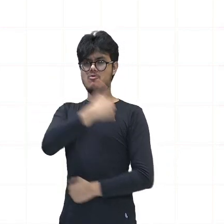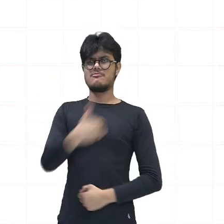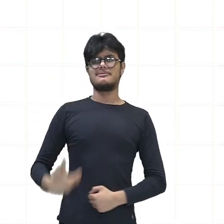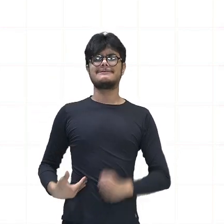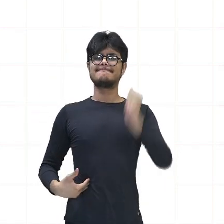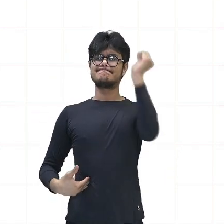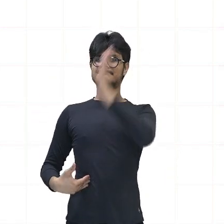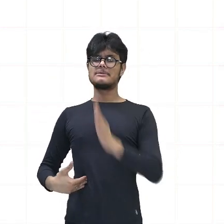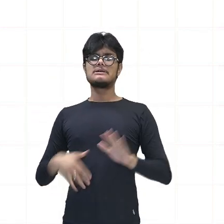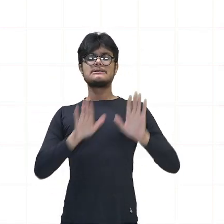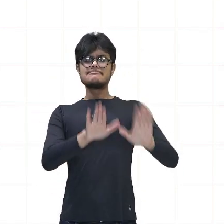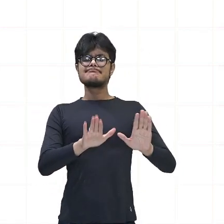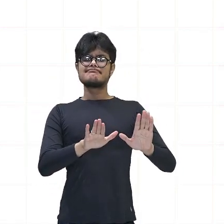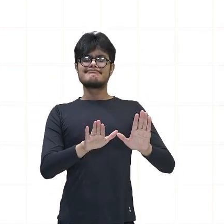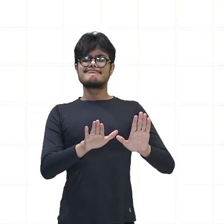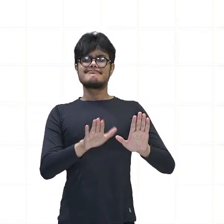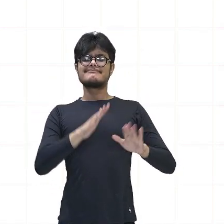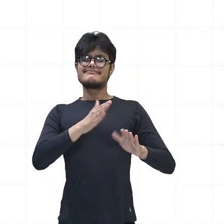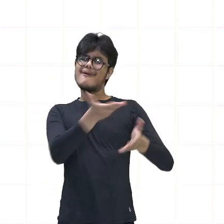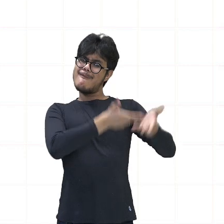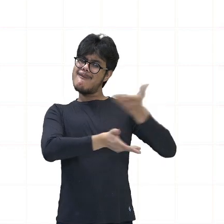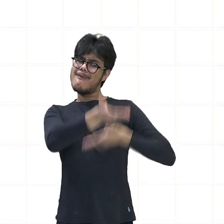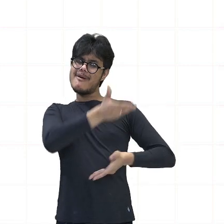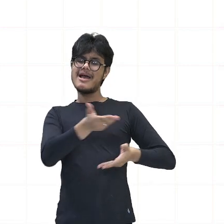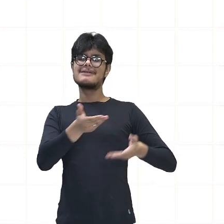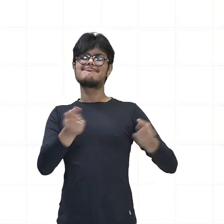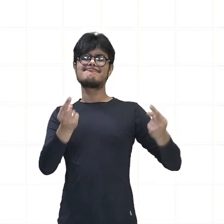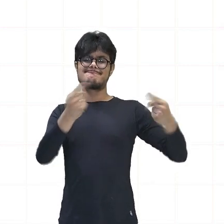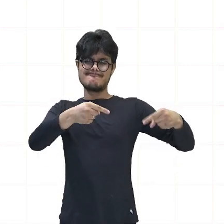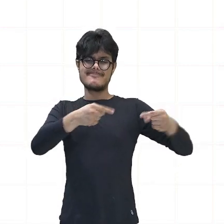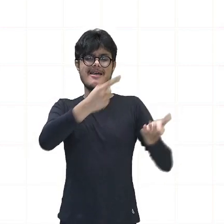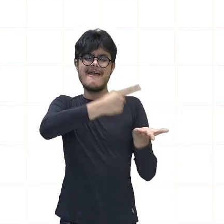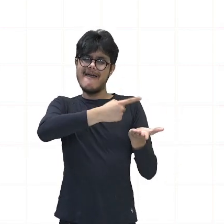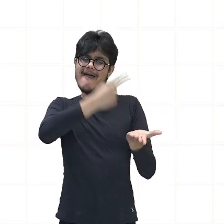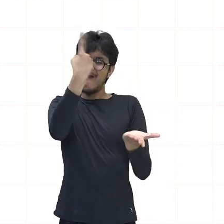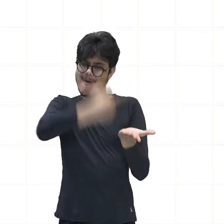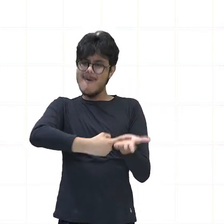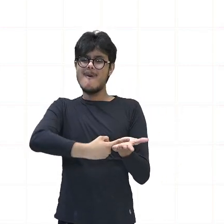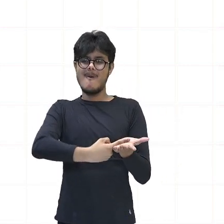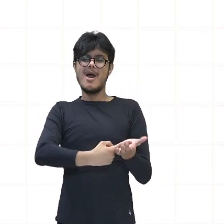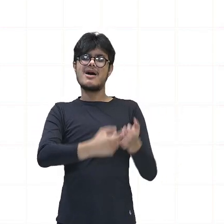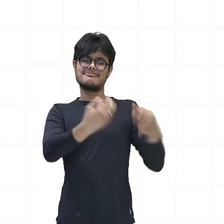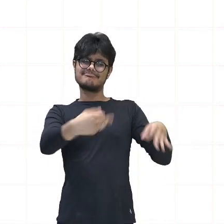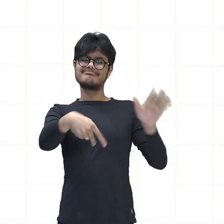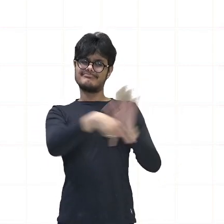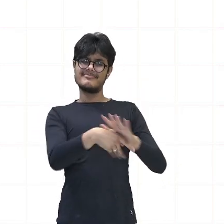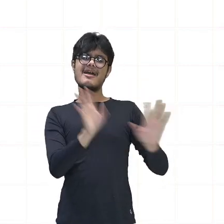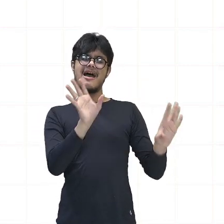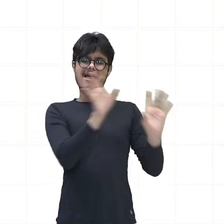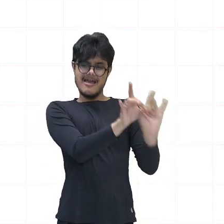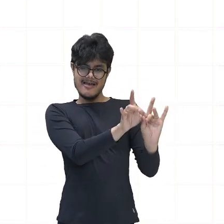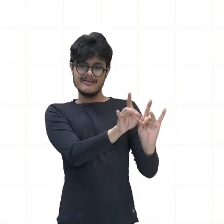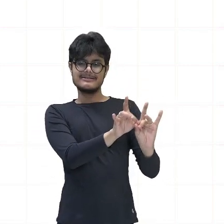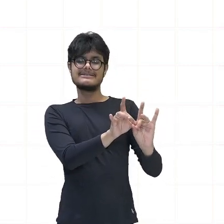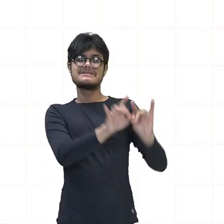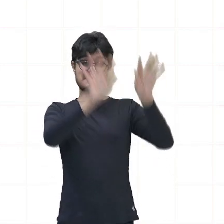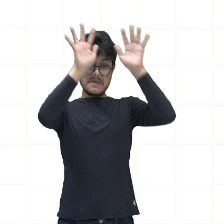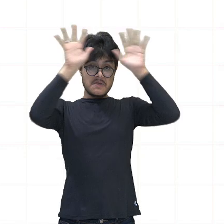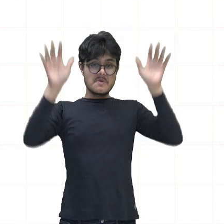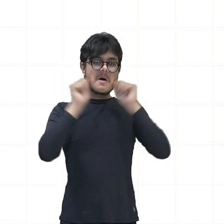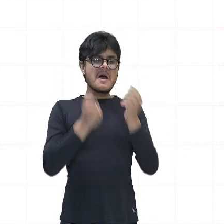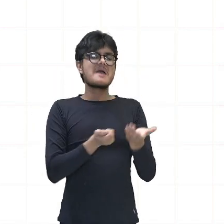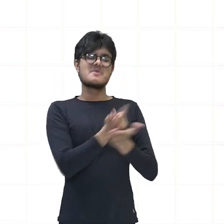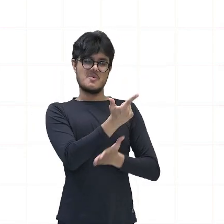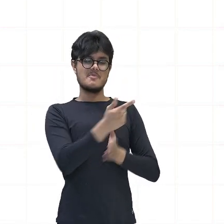ele negociou com o governo boliviano, adquirindo o controle do Acre, e o Brasil comprou essas terras, que hoje é o